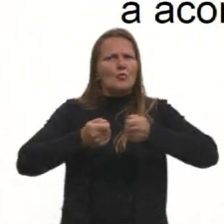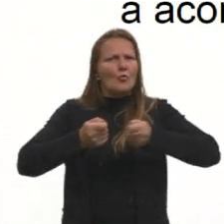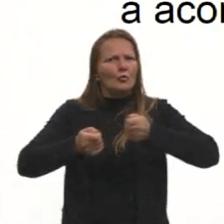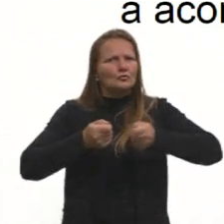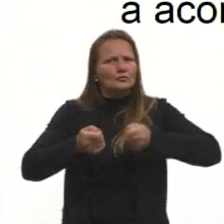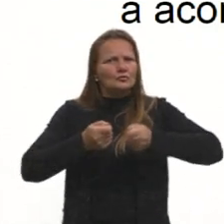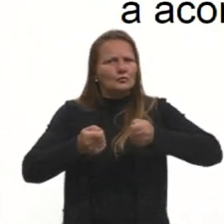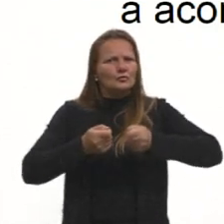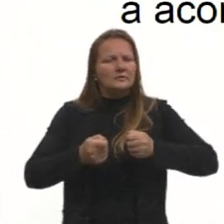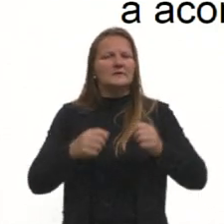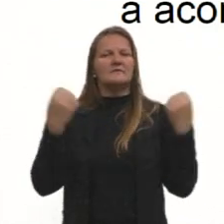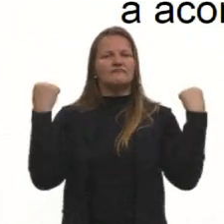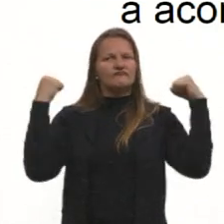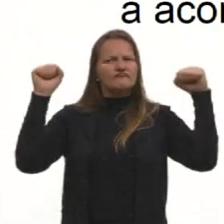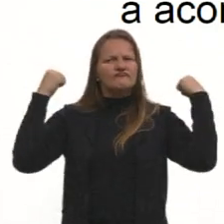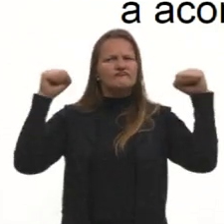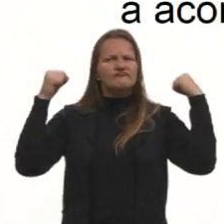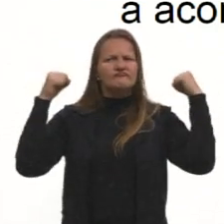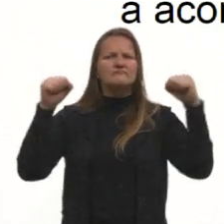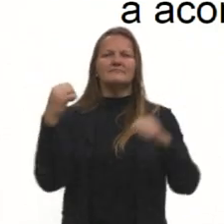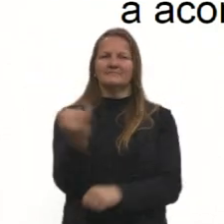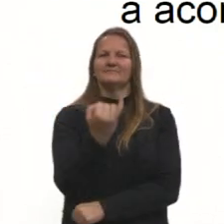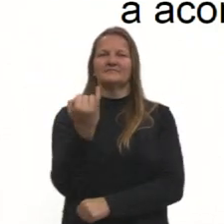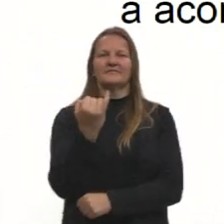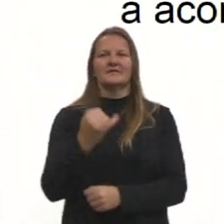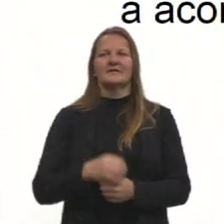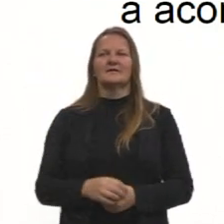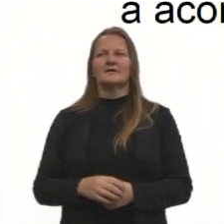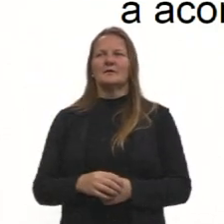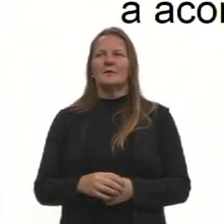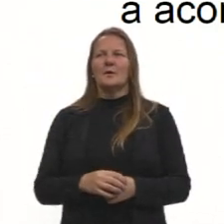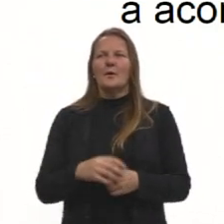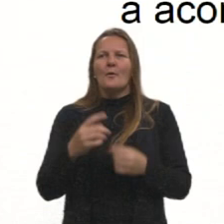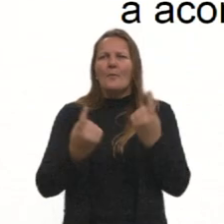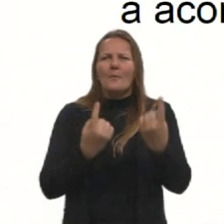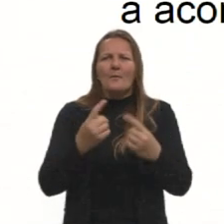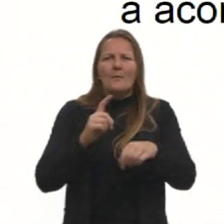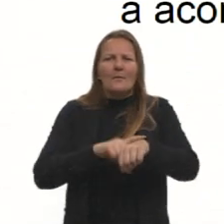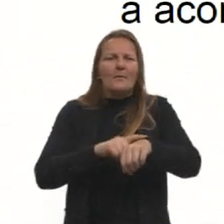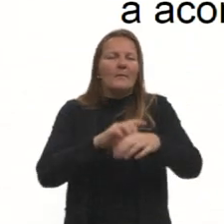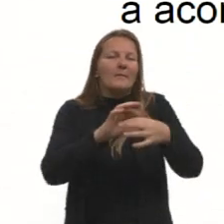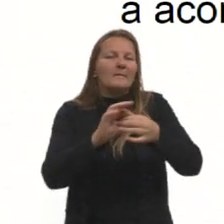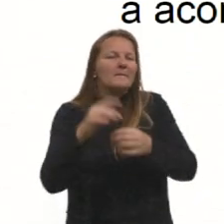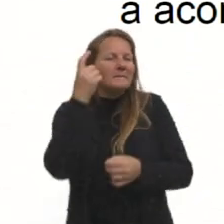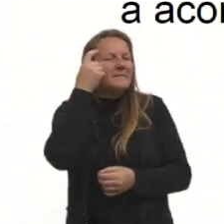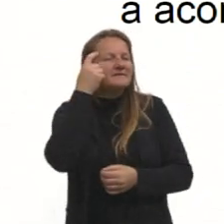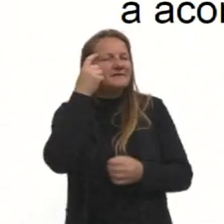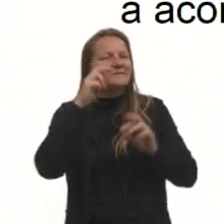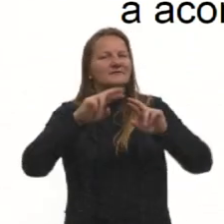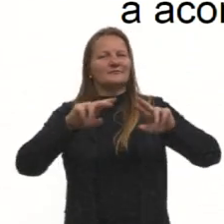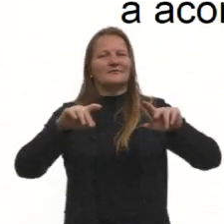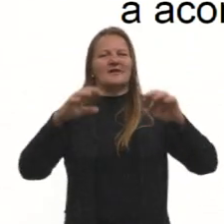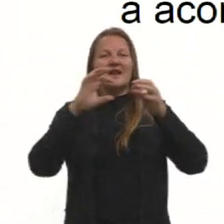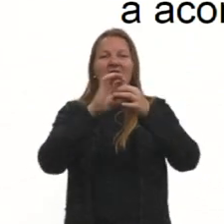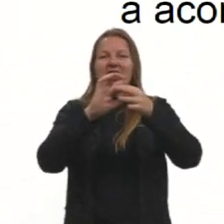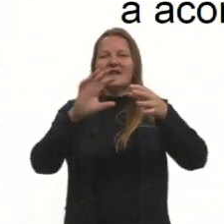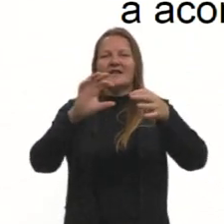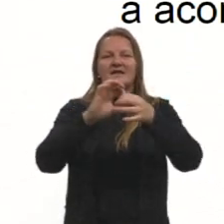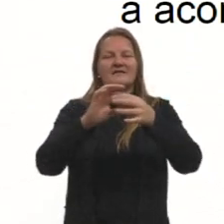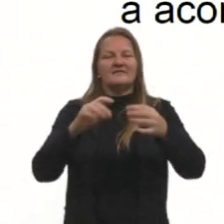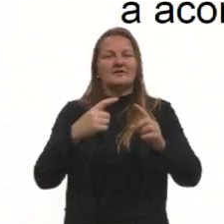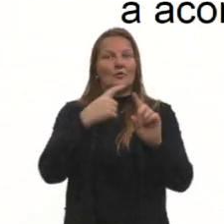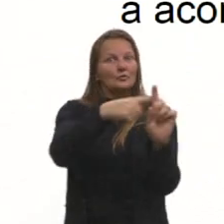fazer atividades físicas dedicar a atenção em outras atividades e pensamentos mais